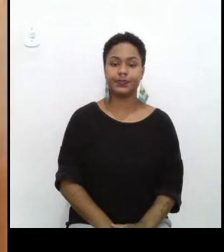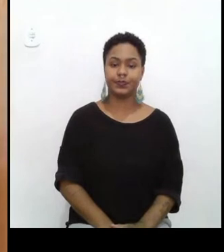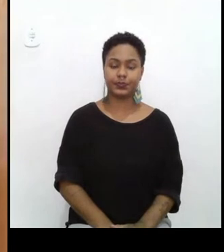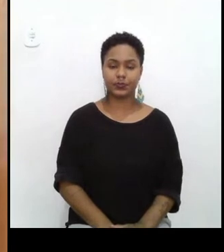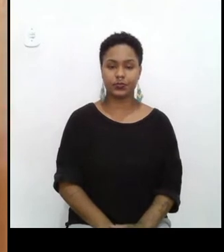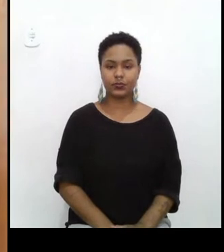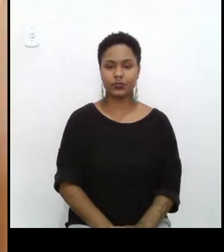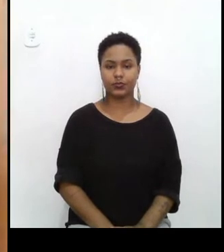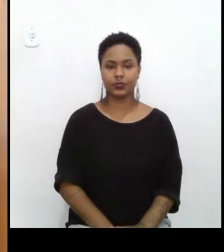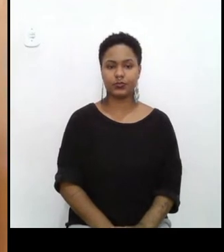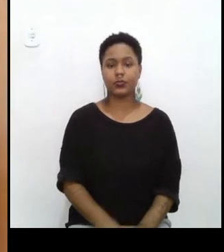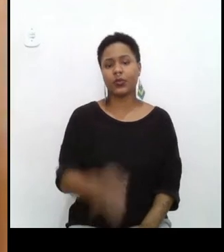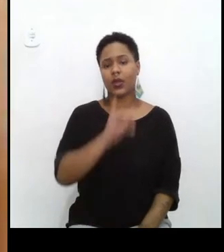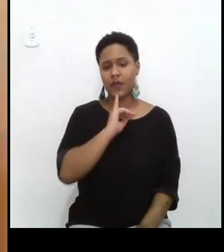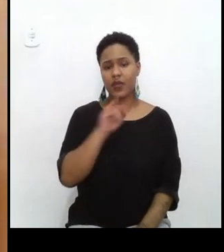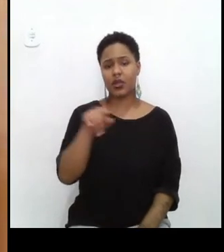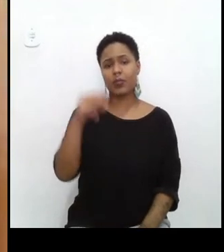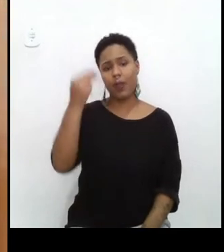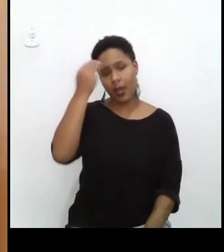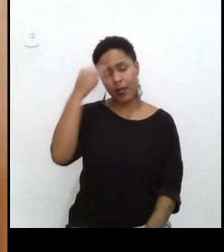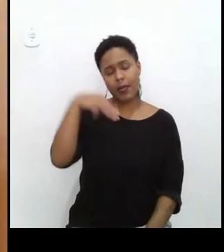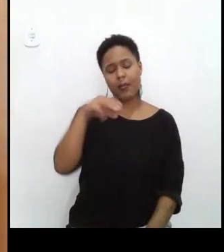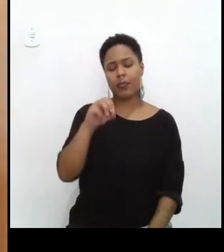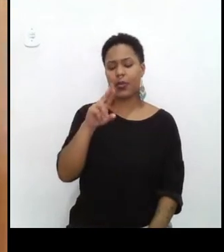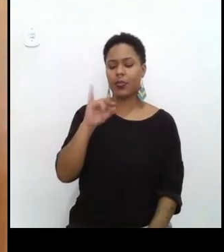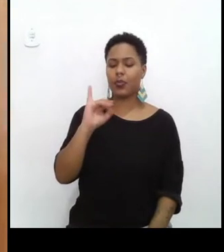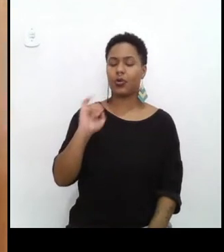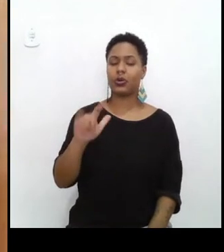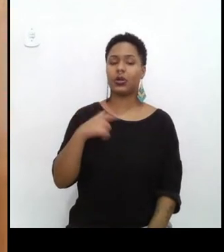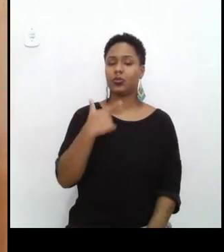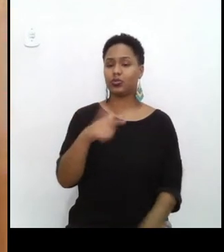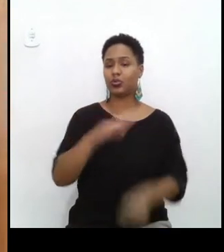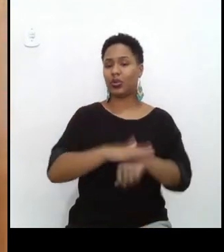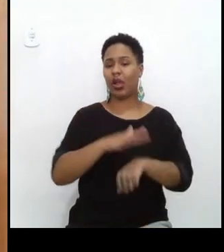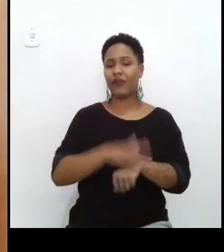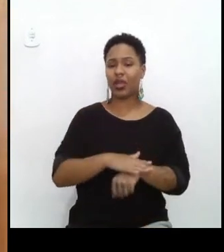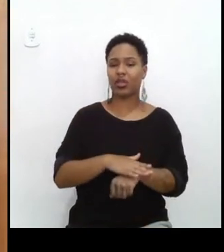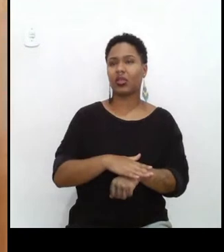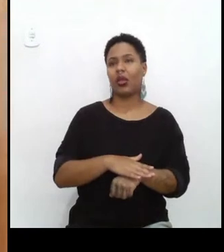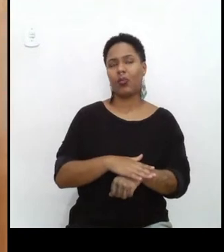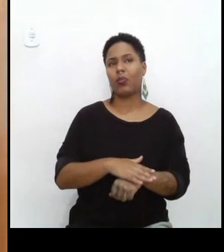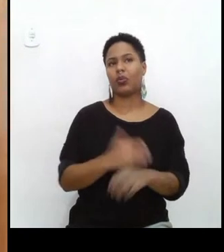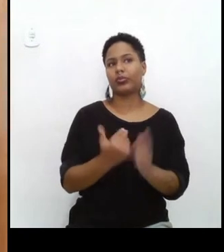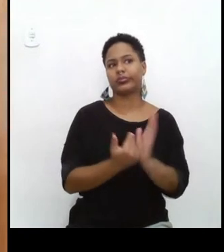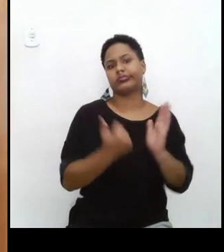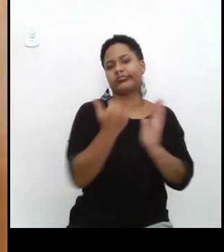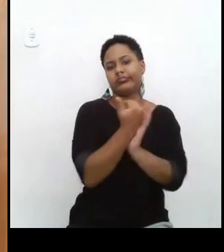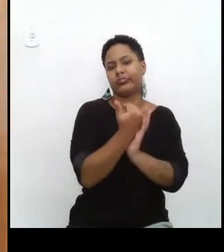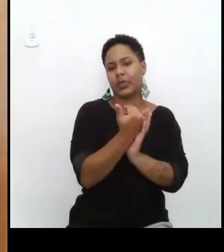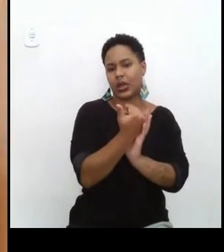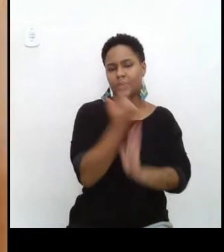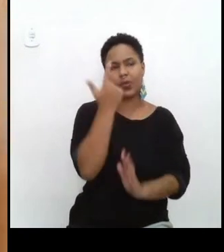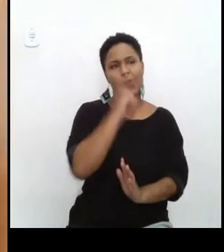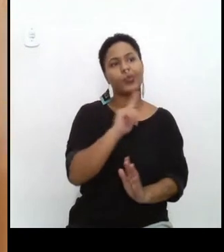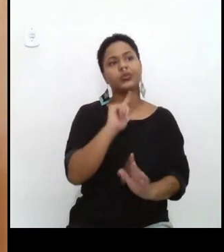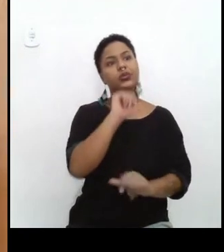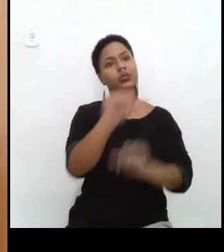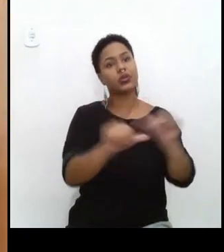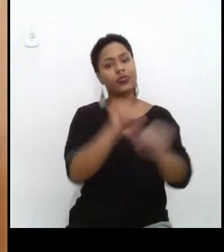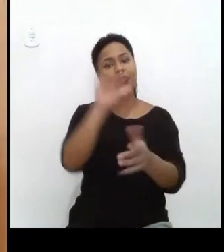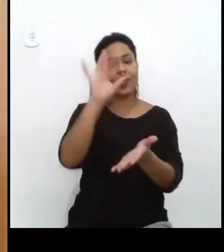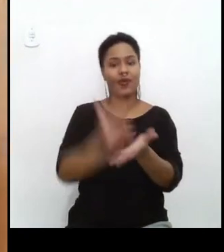tempo para cumprir não é essa essa tela sensível do General Hoje passei o dia não